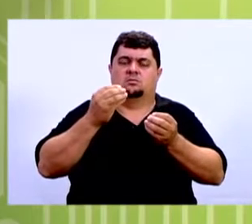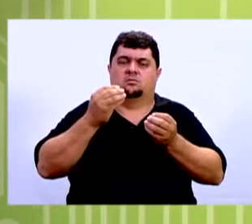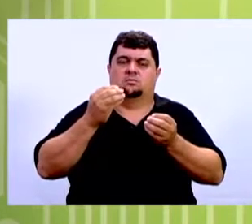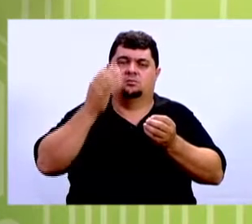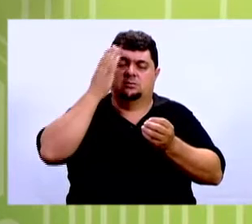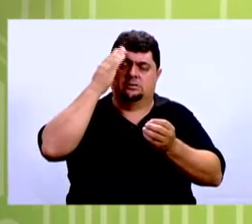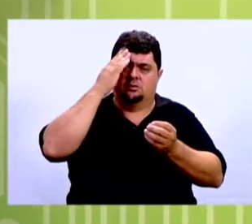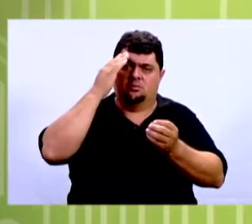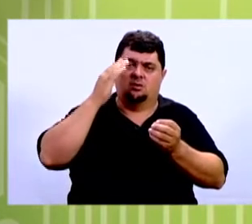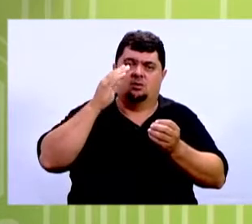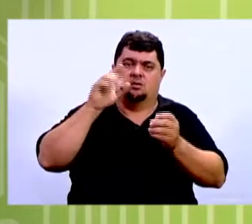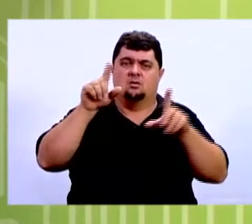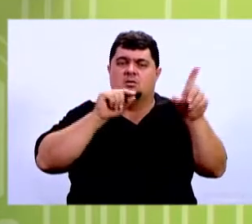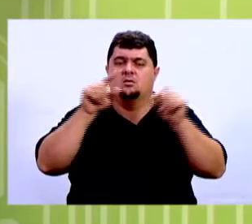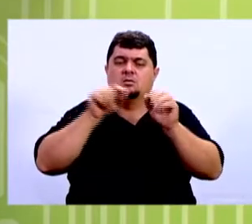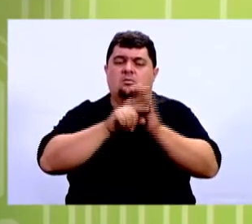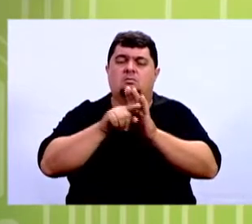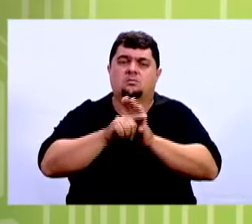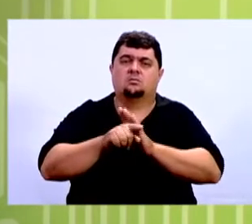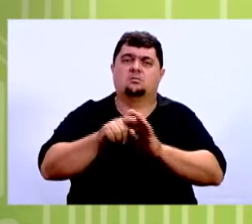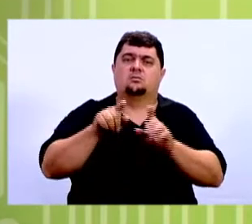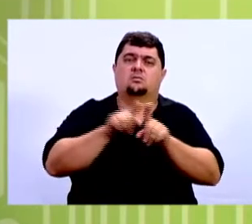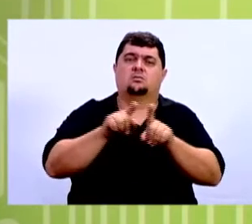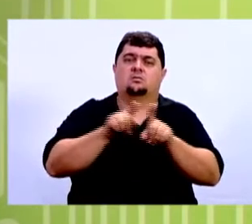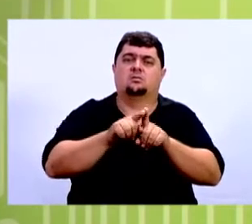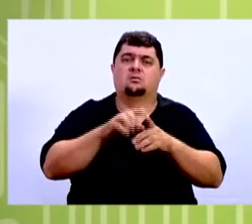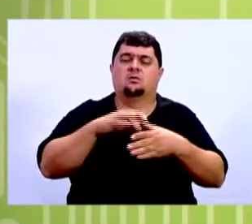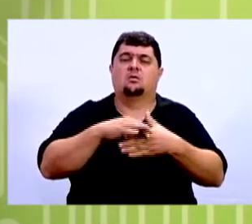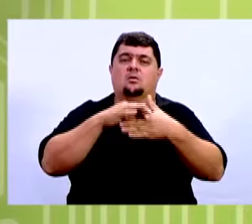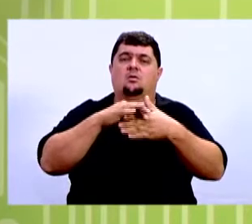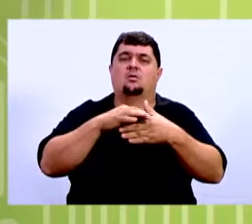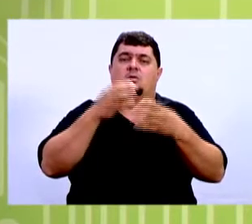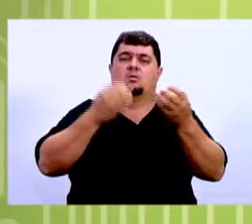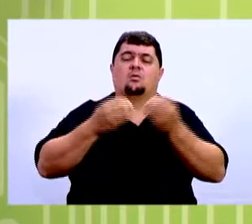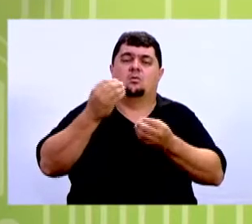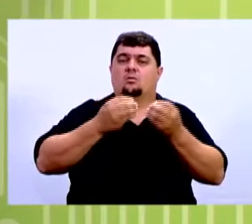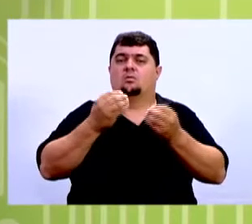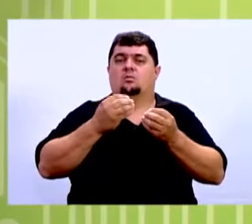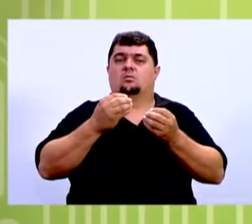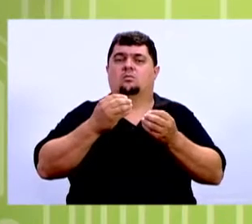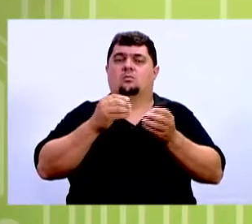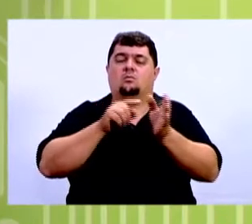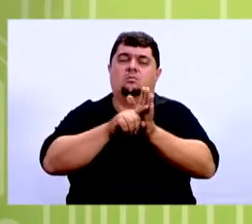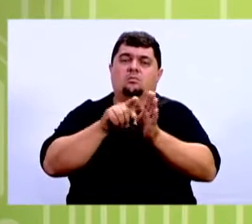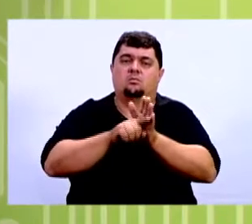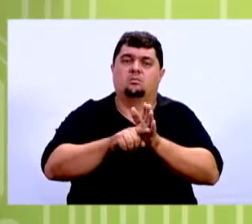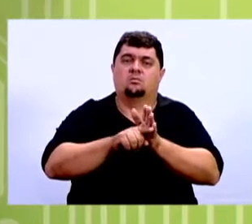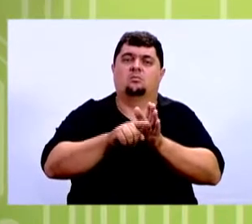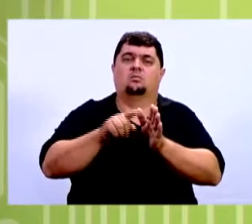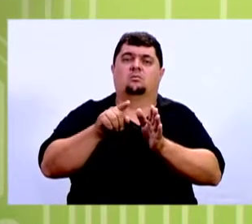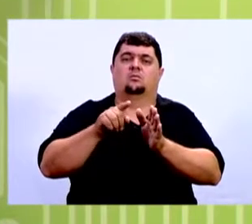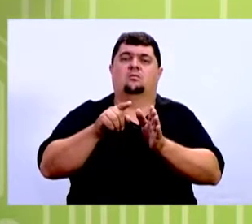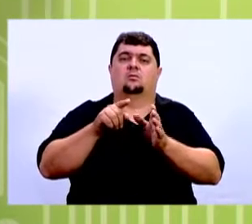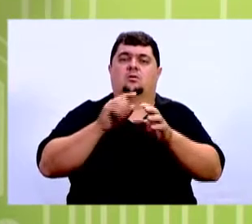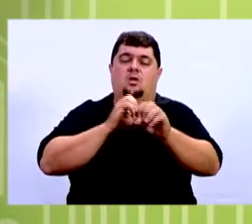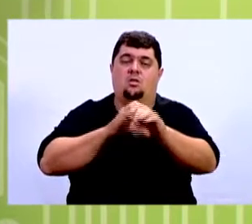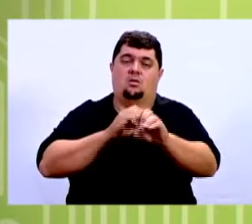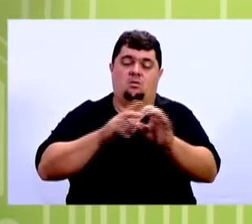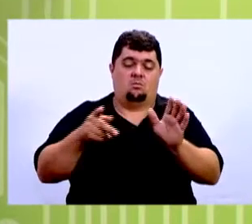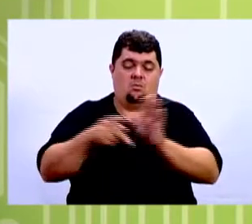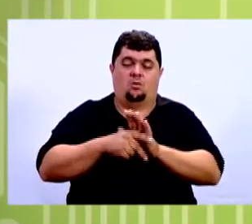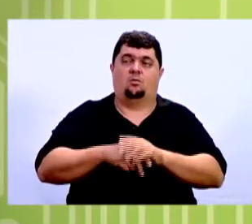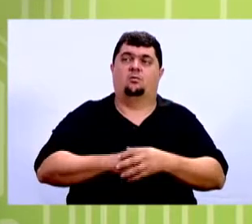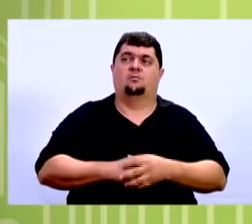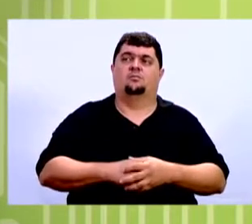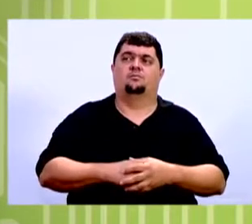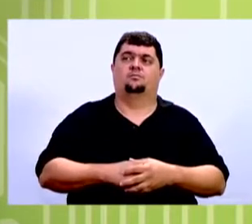principais tipos de classificação de uma pesquisa e os principais procedimentos utilizados para uma pesquisa em educação. A